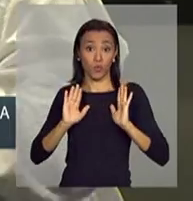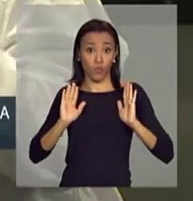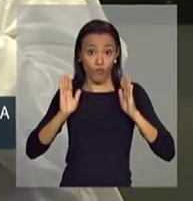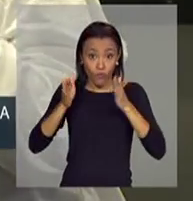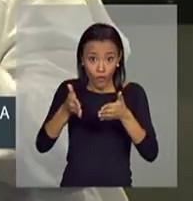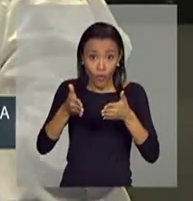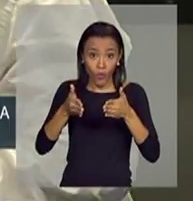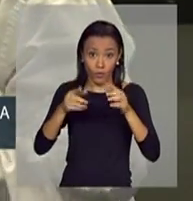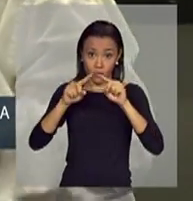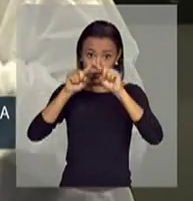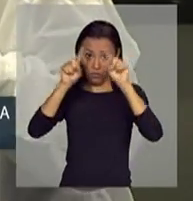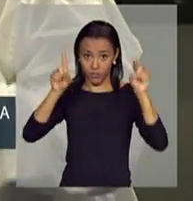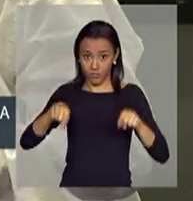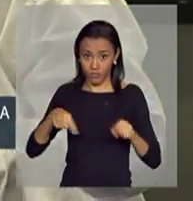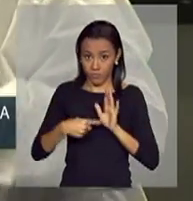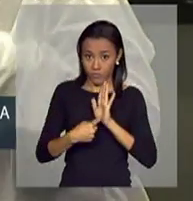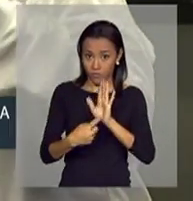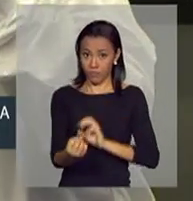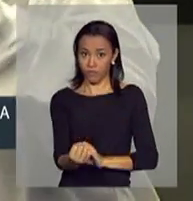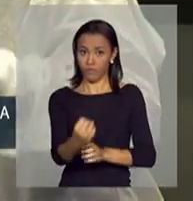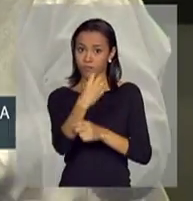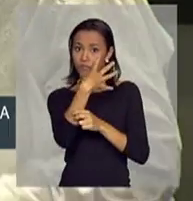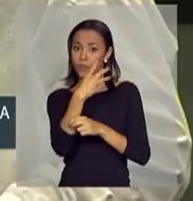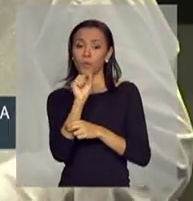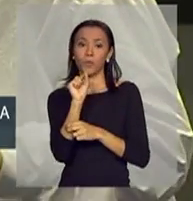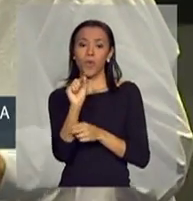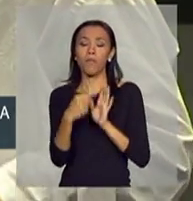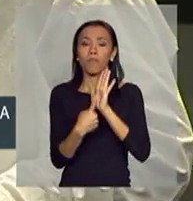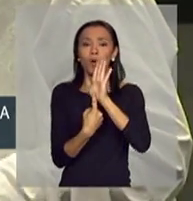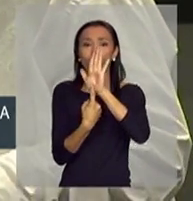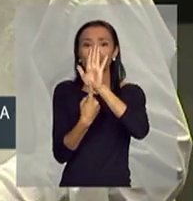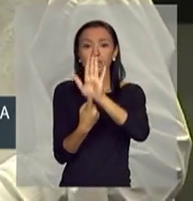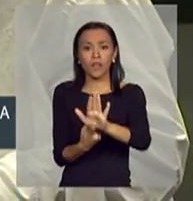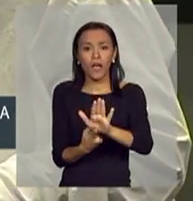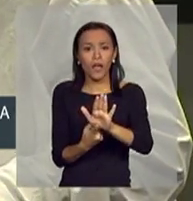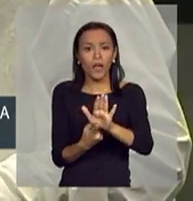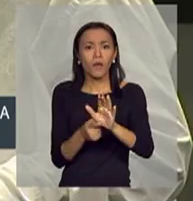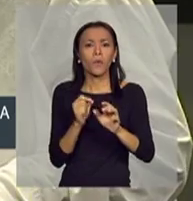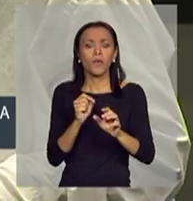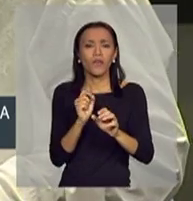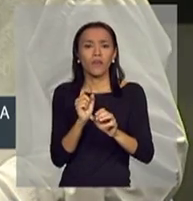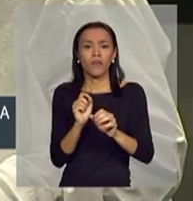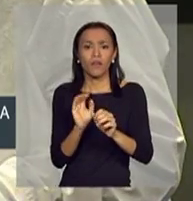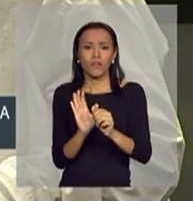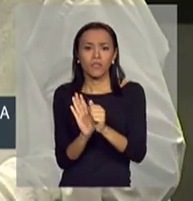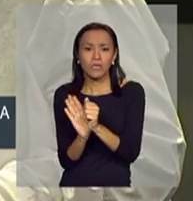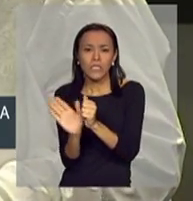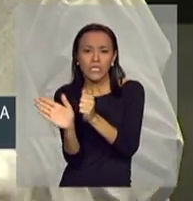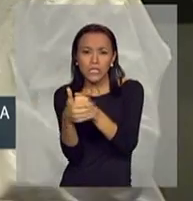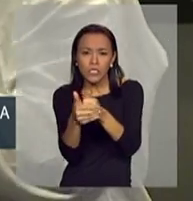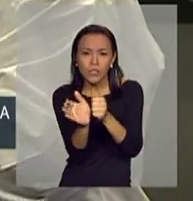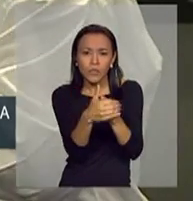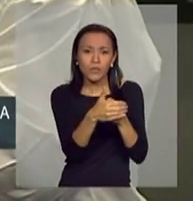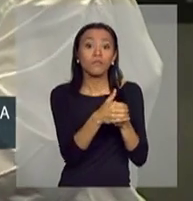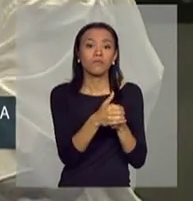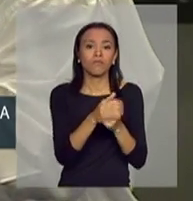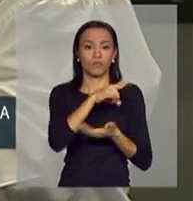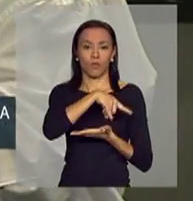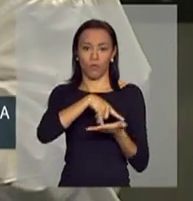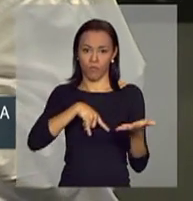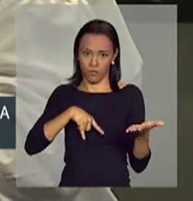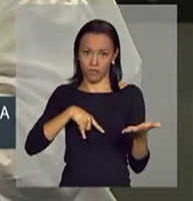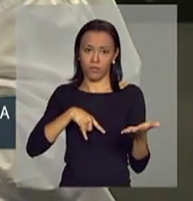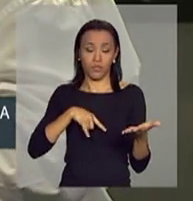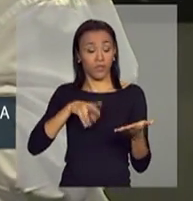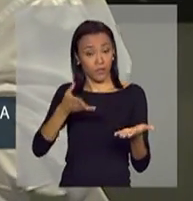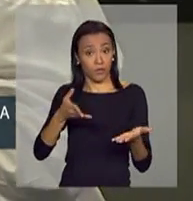era o de mostrar o ocultamento dos documentos. Então, por